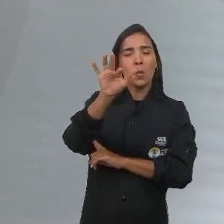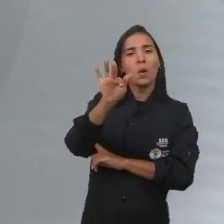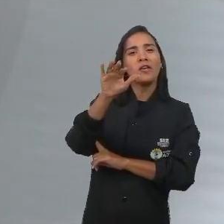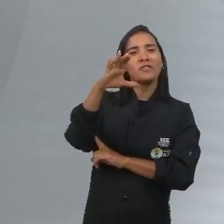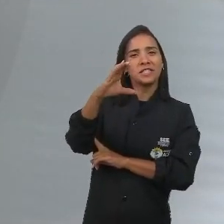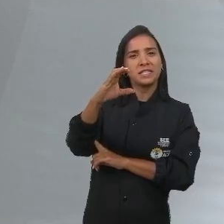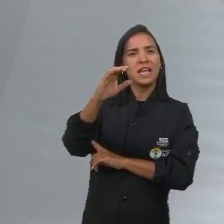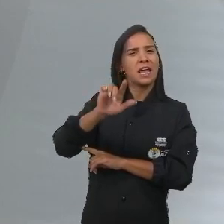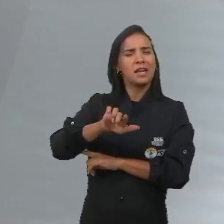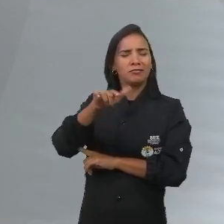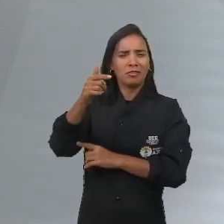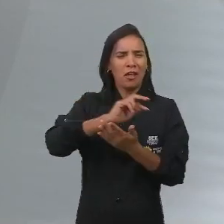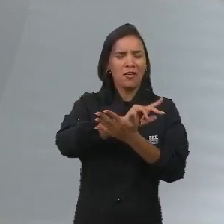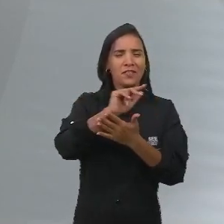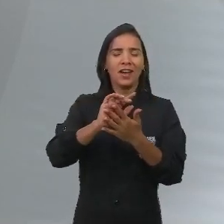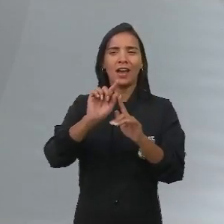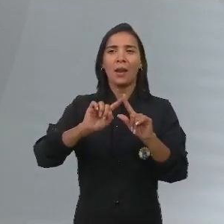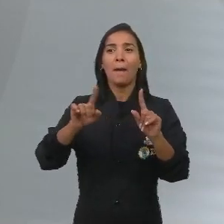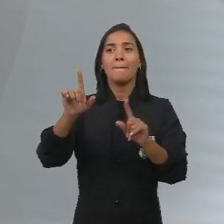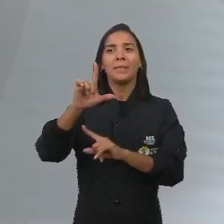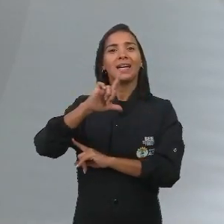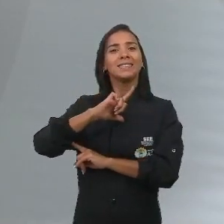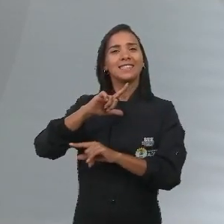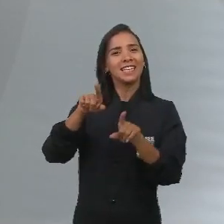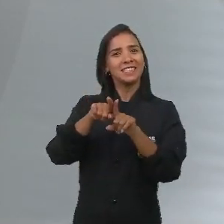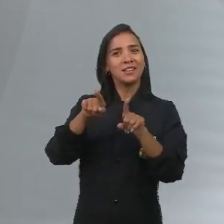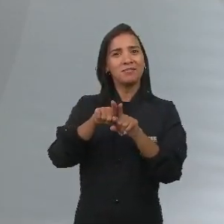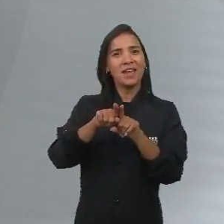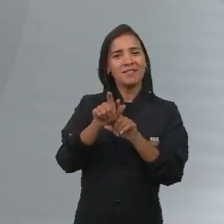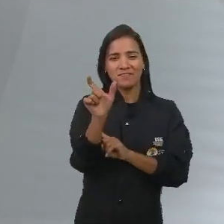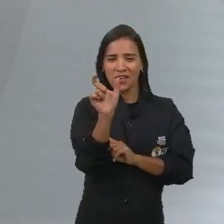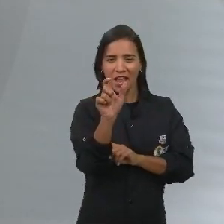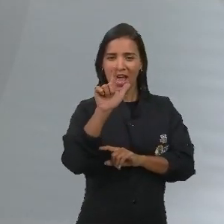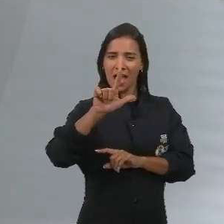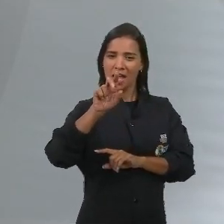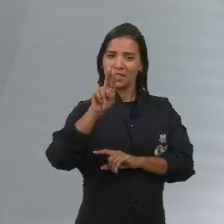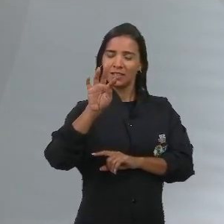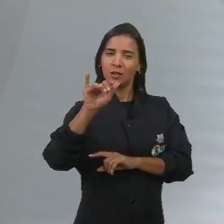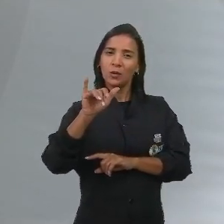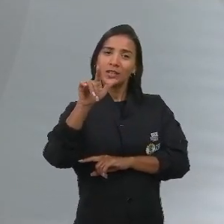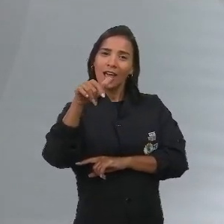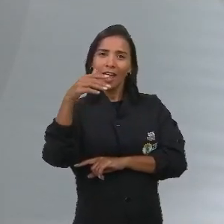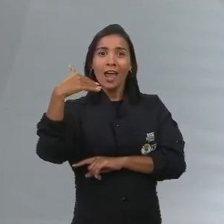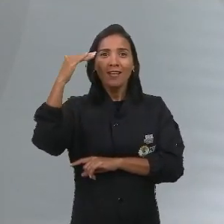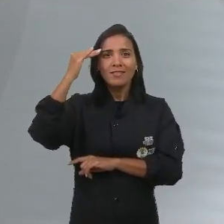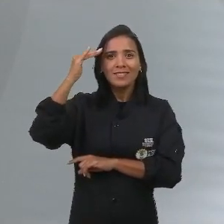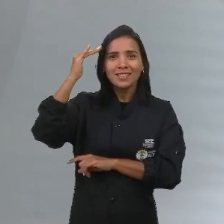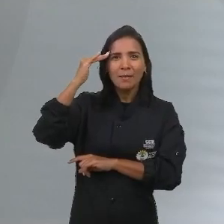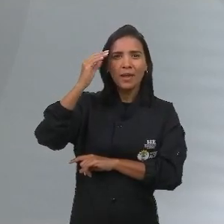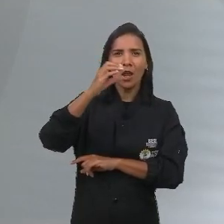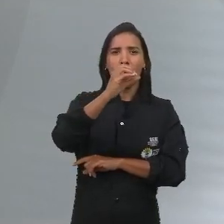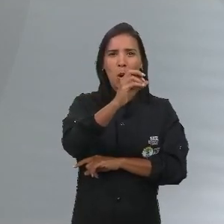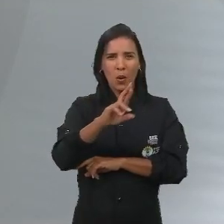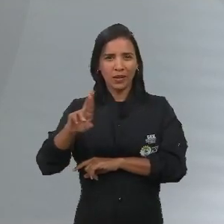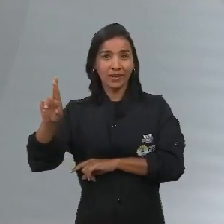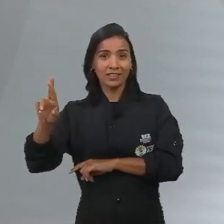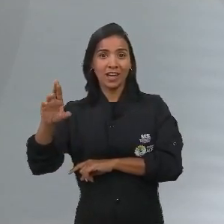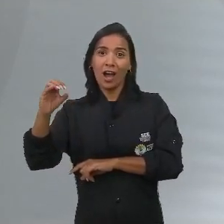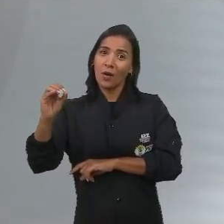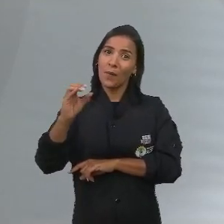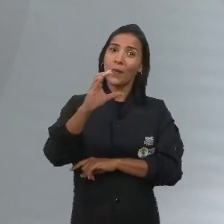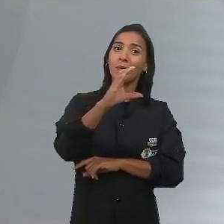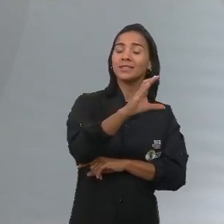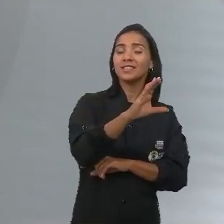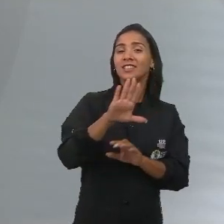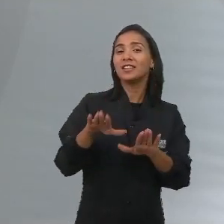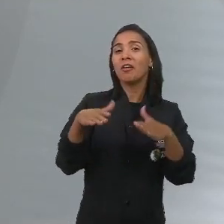luta ela vai ser um conhecimento vai ser um saber por exemplo tem um é um saber oriental é um saber ocidental